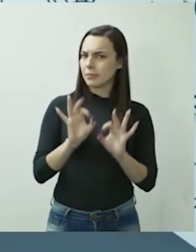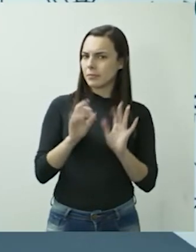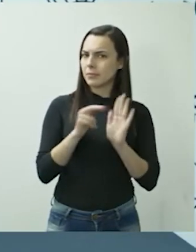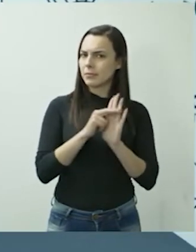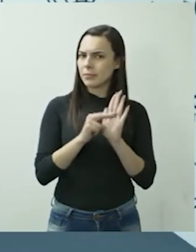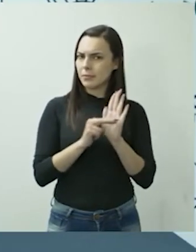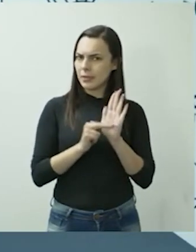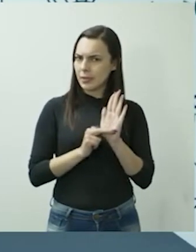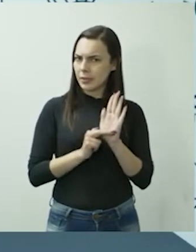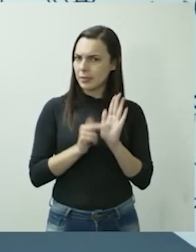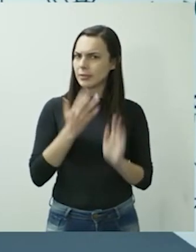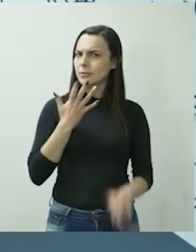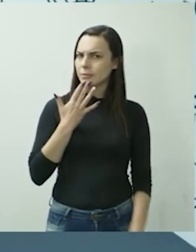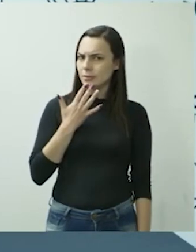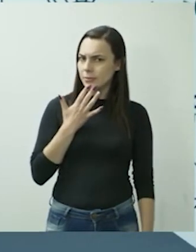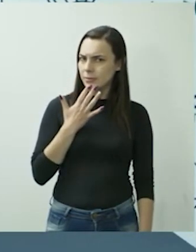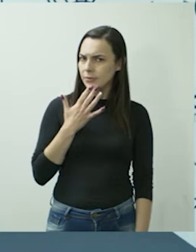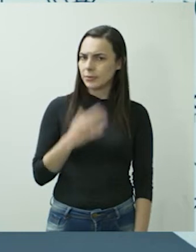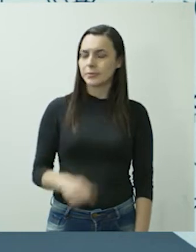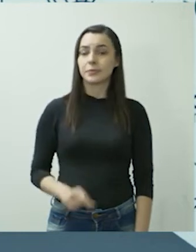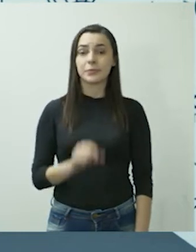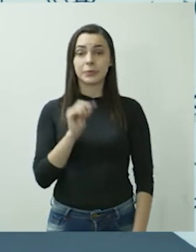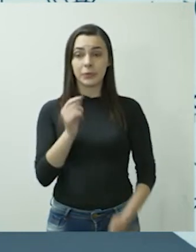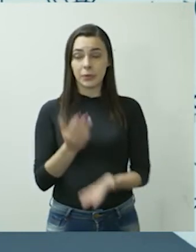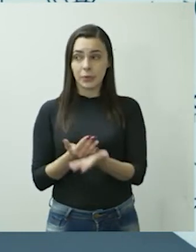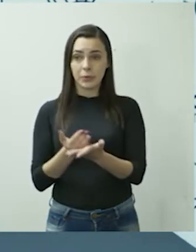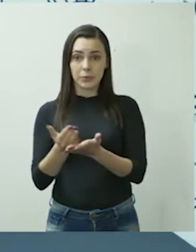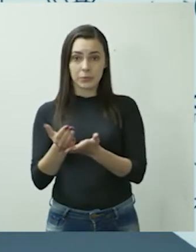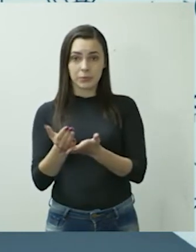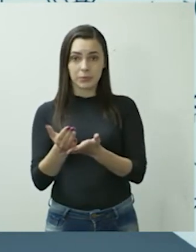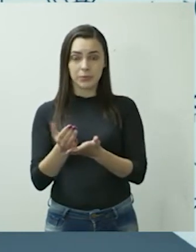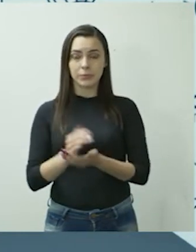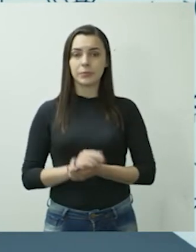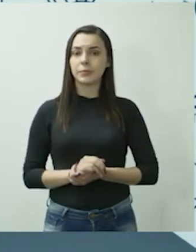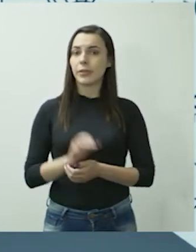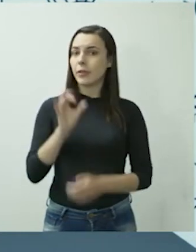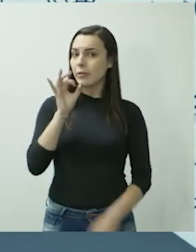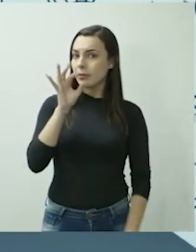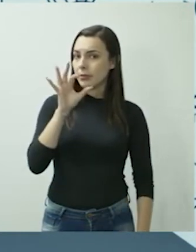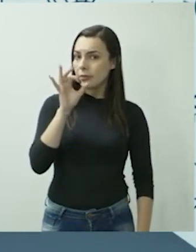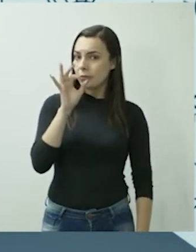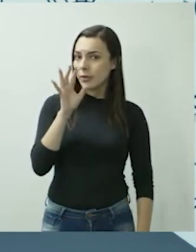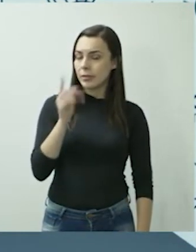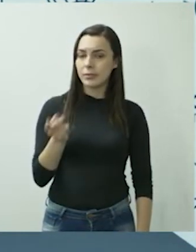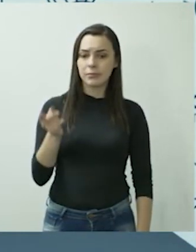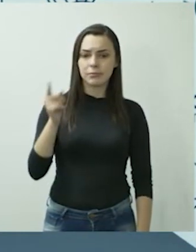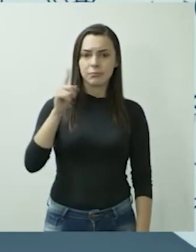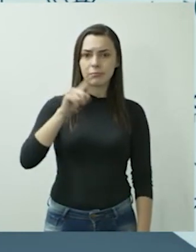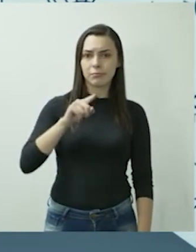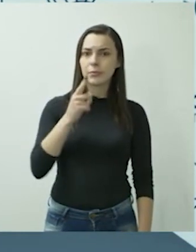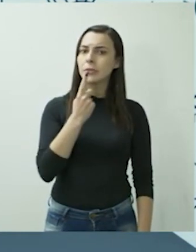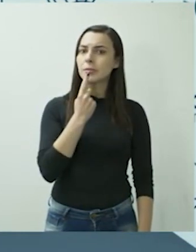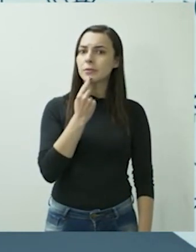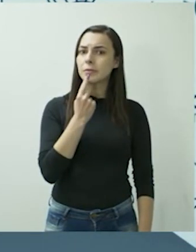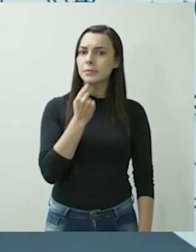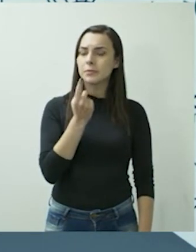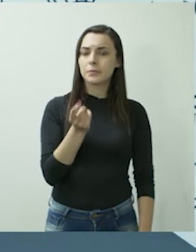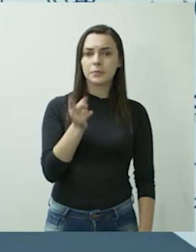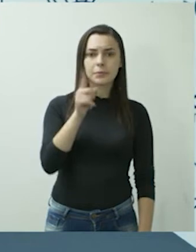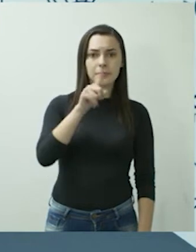não é? De cores. Ela começou tampinhas verdes, tampinhas